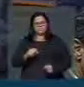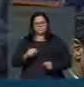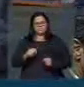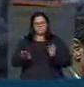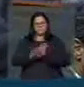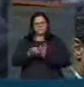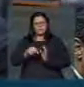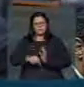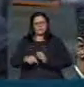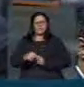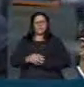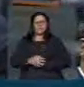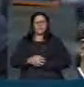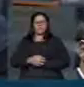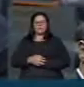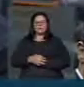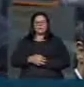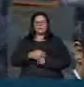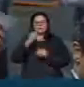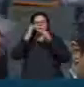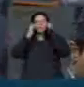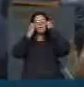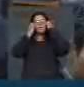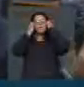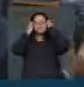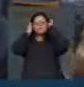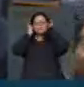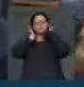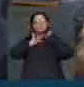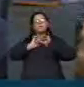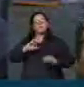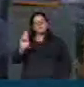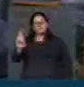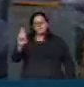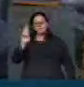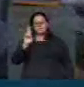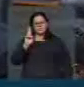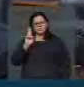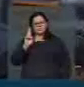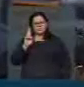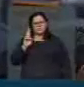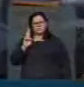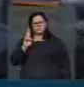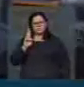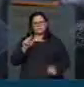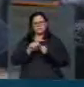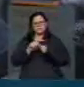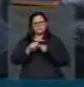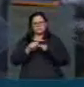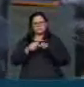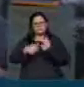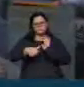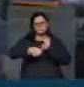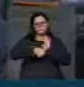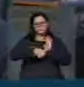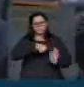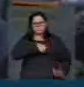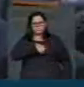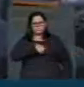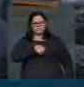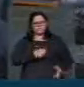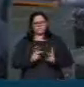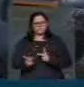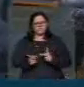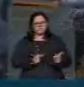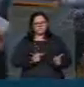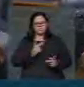cá, a menina, a representante, encaminhou uma etiqueta de visitante e falou para ambos,